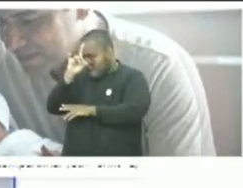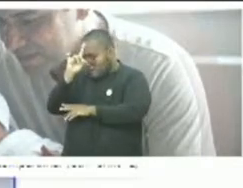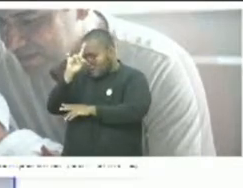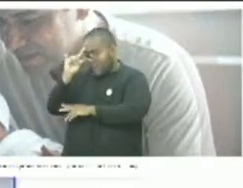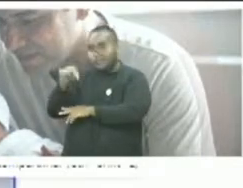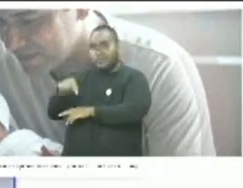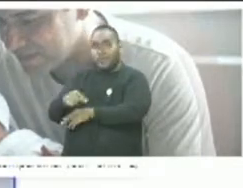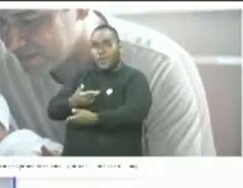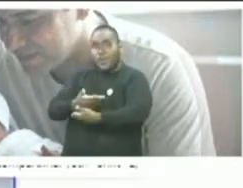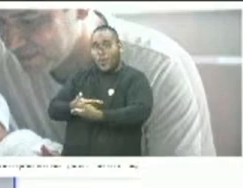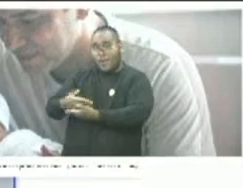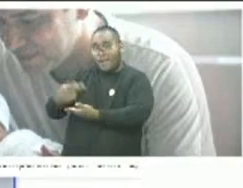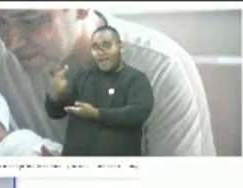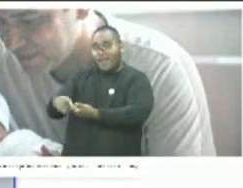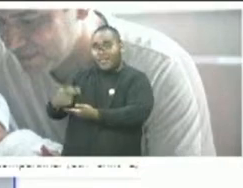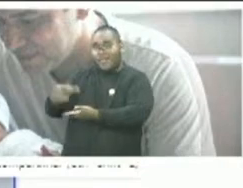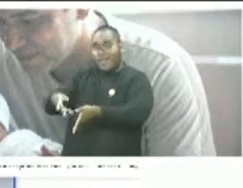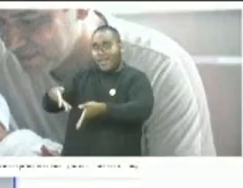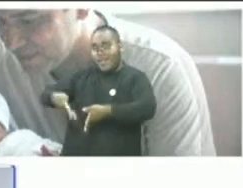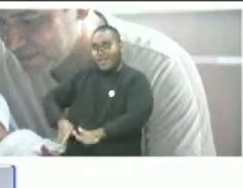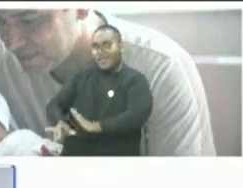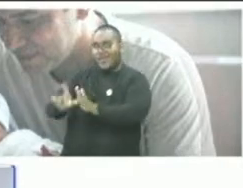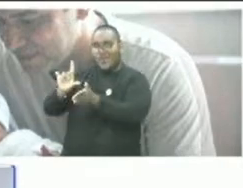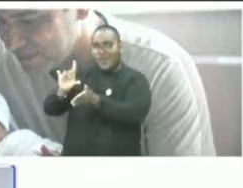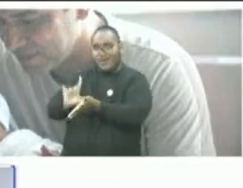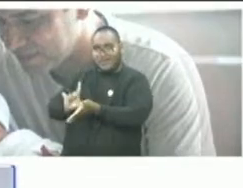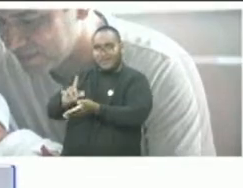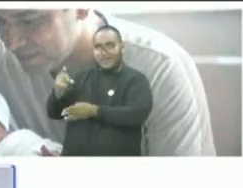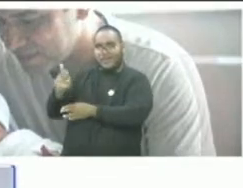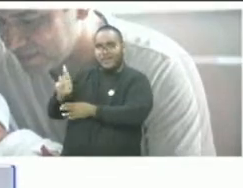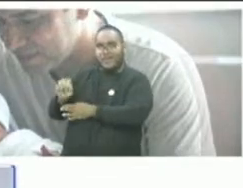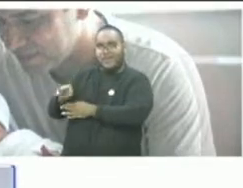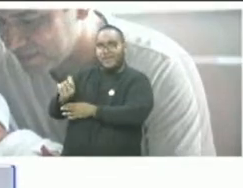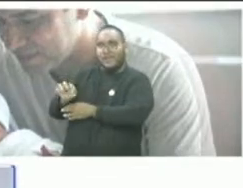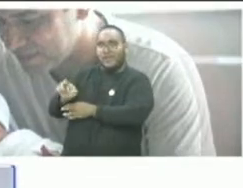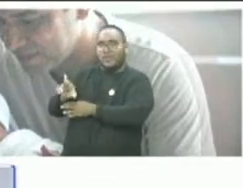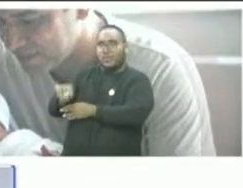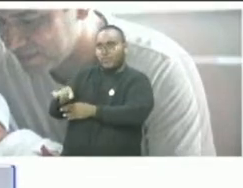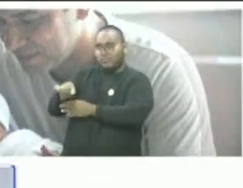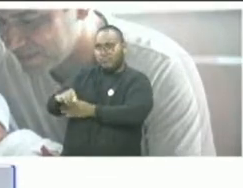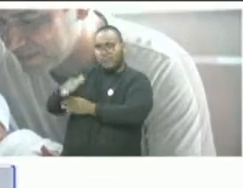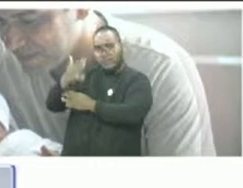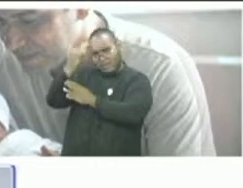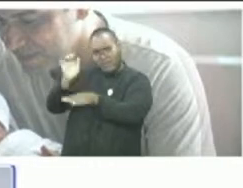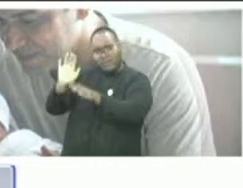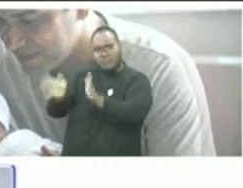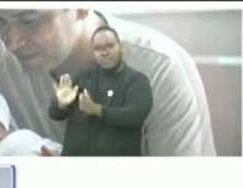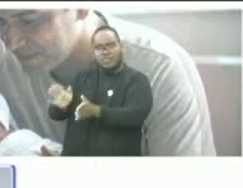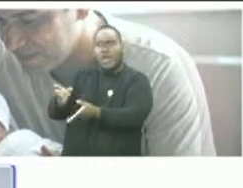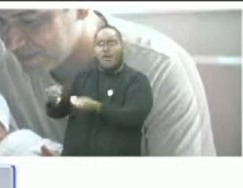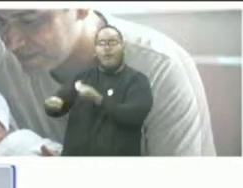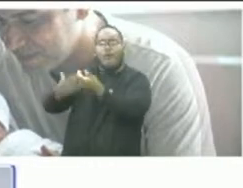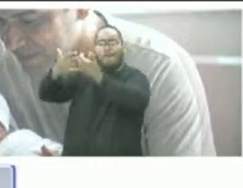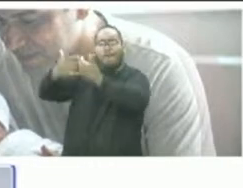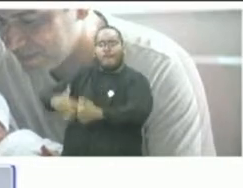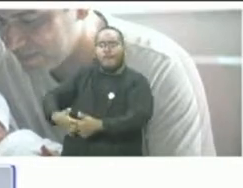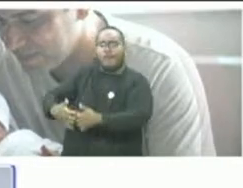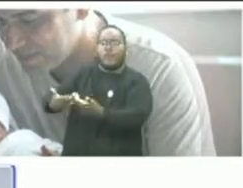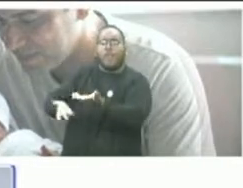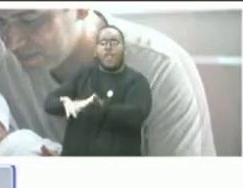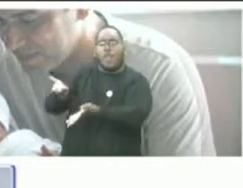nascido prematuro, ela já saiba o que é, né? Isso não vai ser uma surpresa. E se